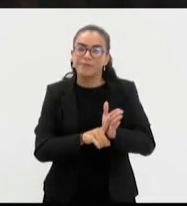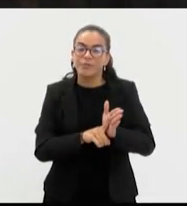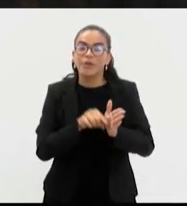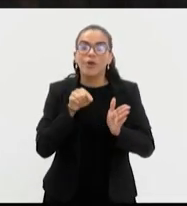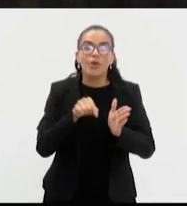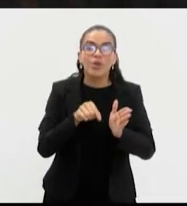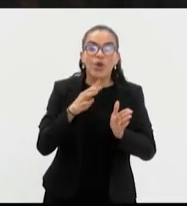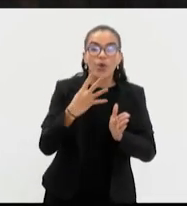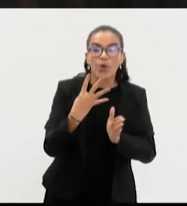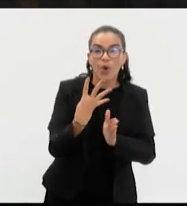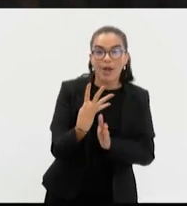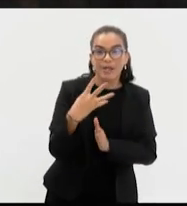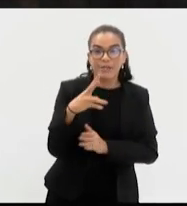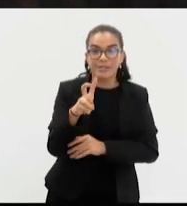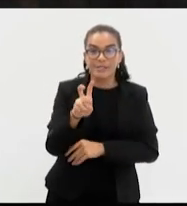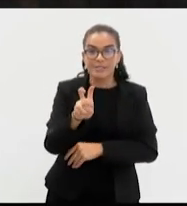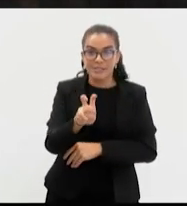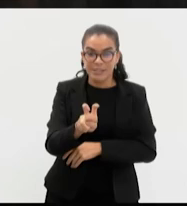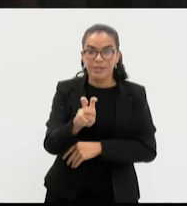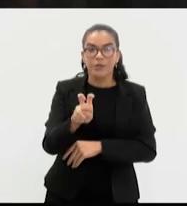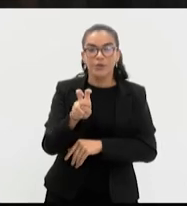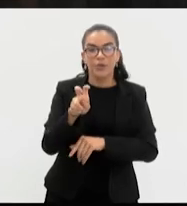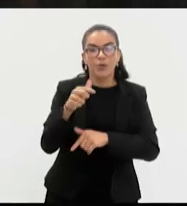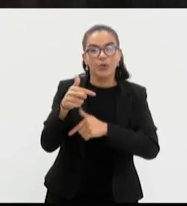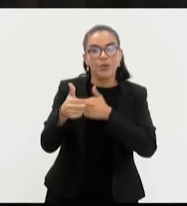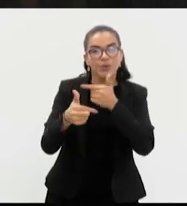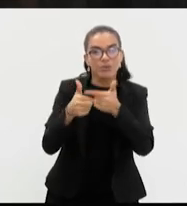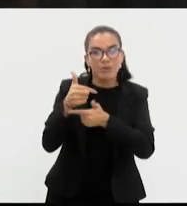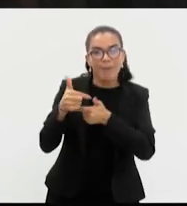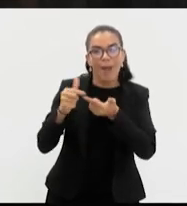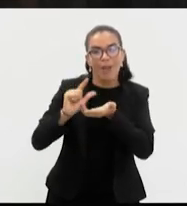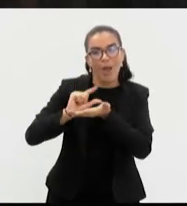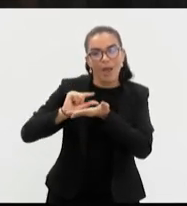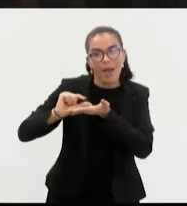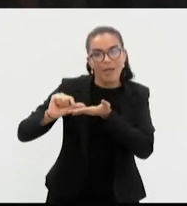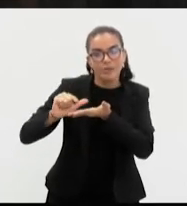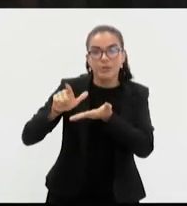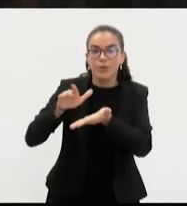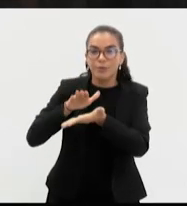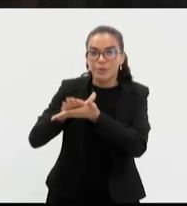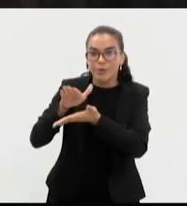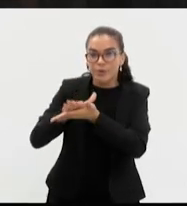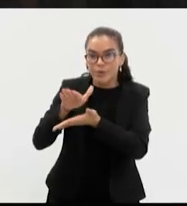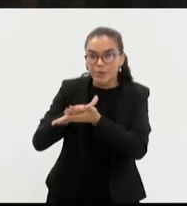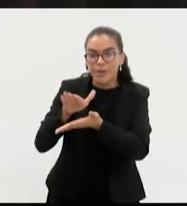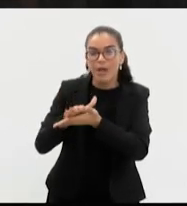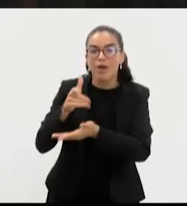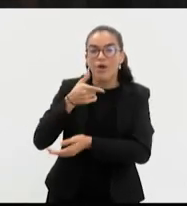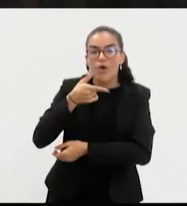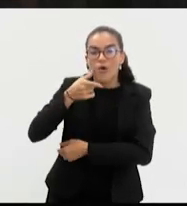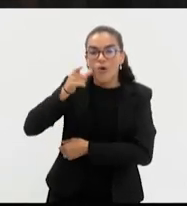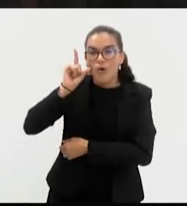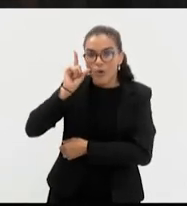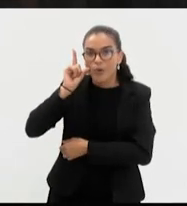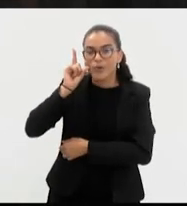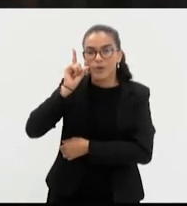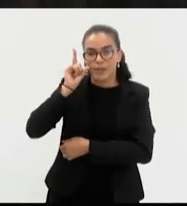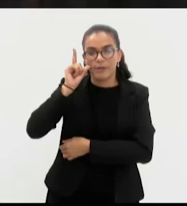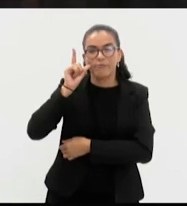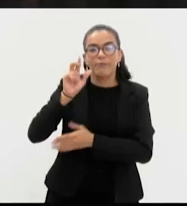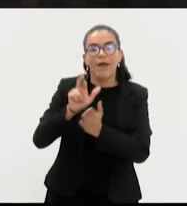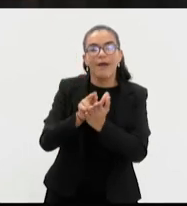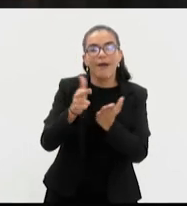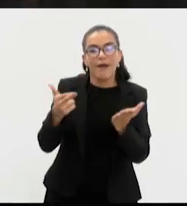de 45 trabalhos sobre o tema publicada ontem na